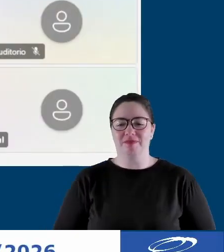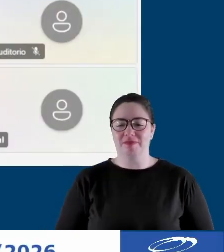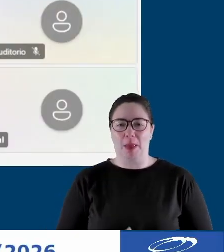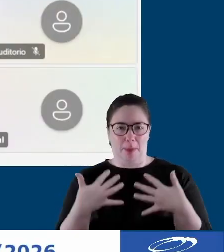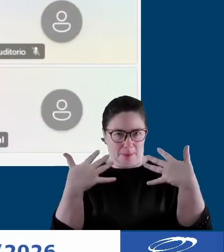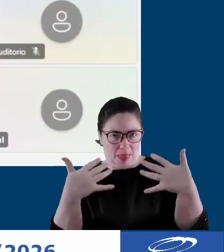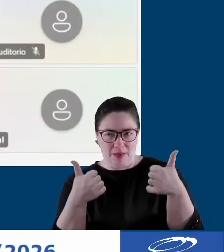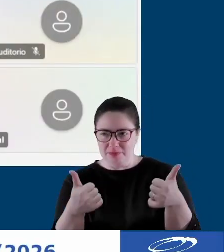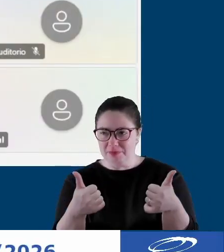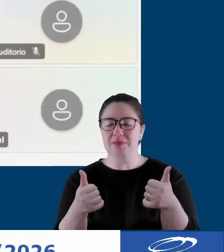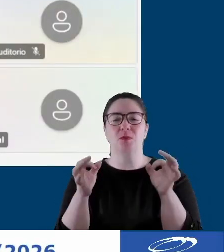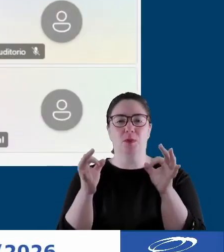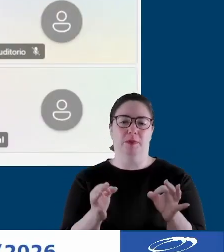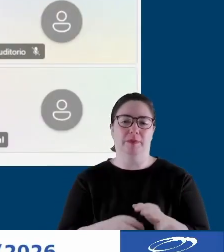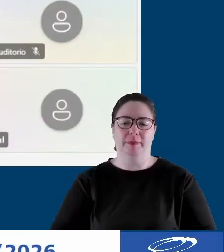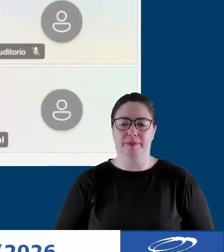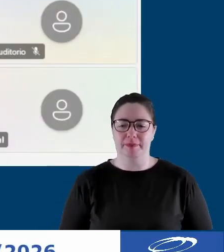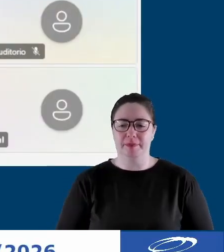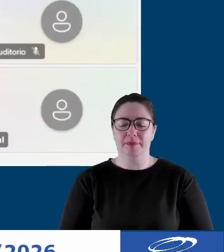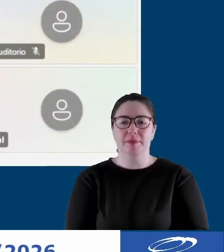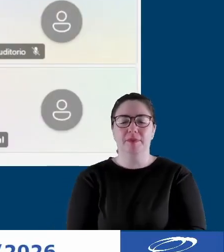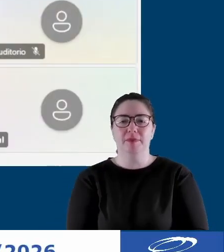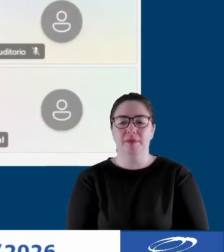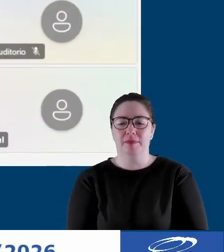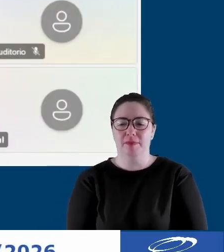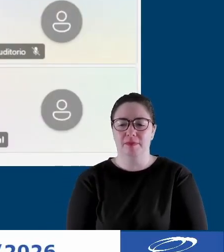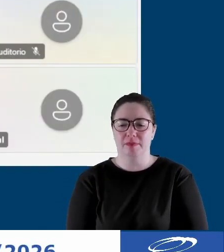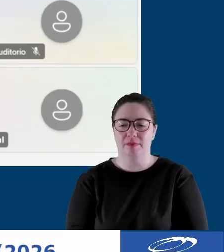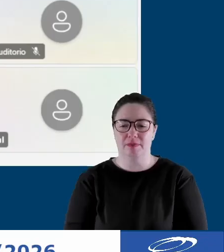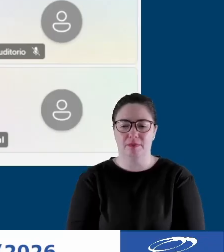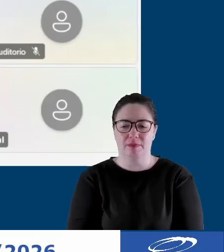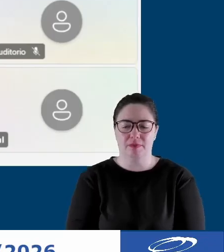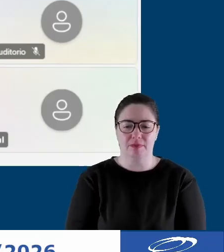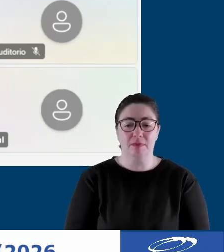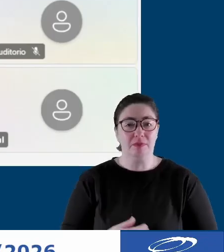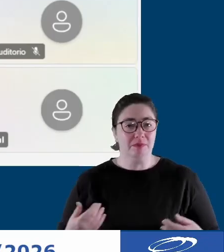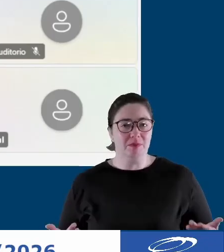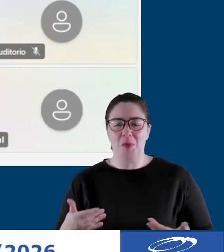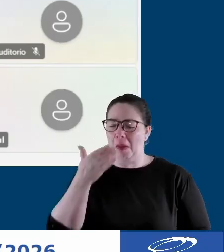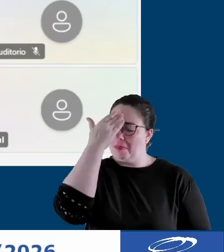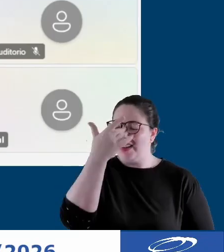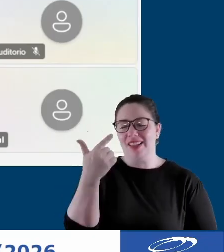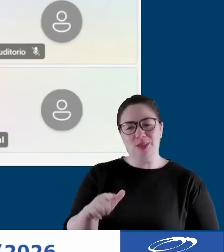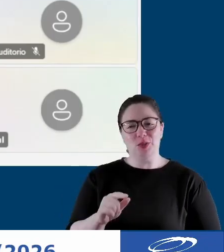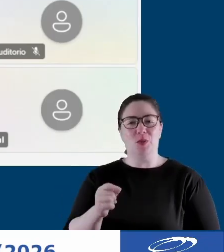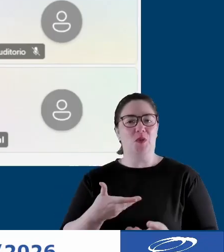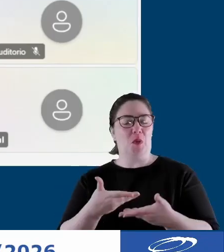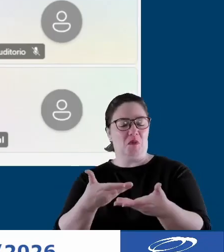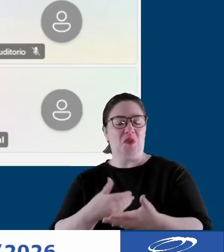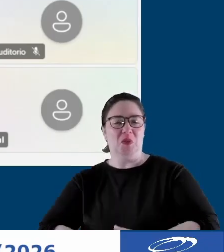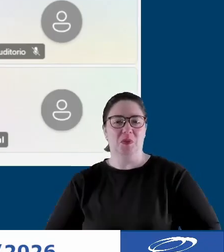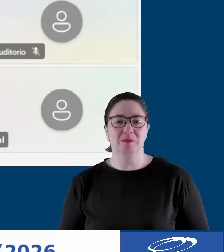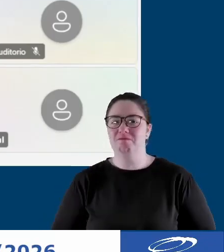Tudo certo. Ótimo. Muito bem, então, Juliana, mais uma vez, obrigado pelo convite. É uma